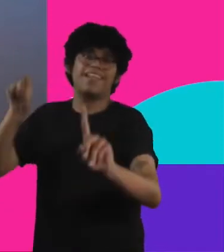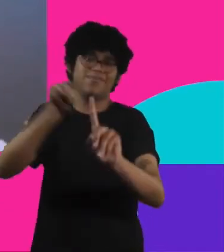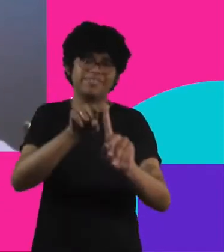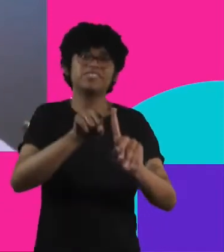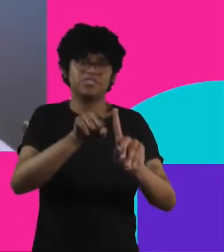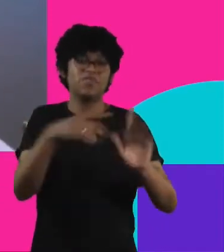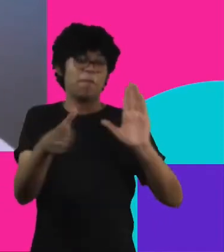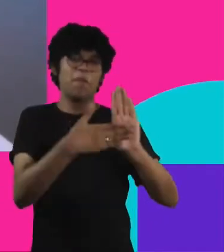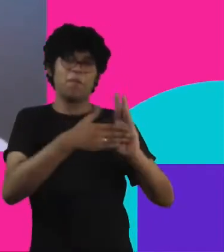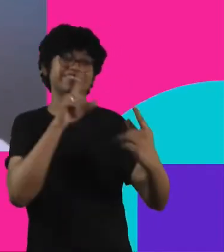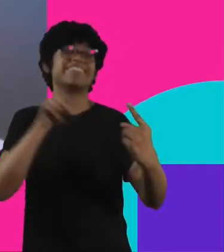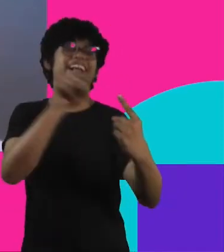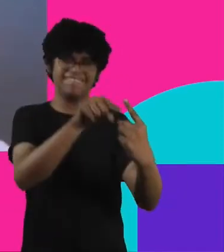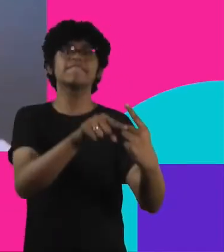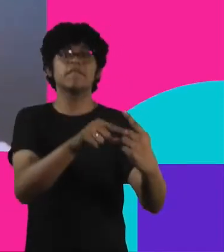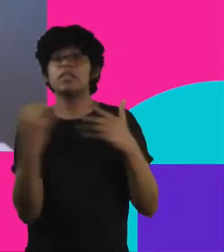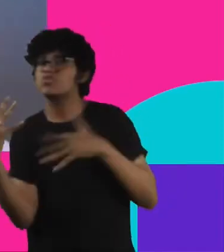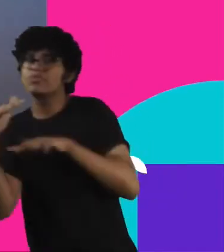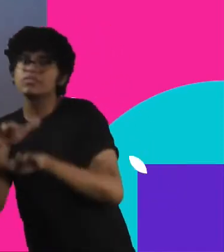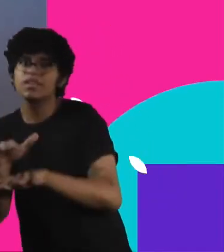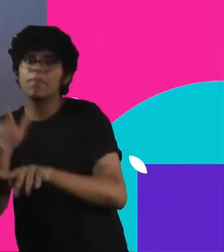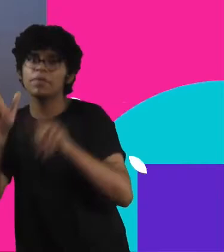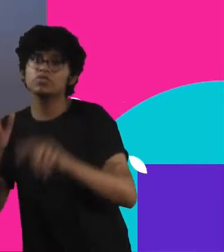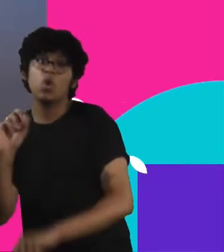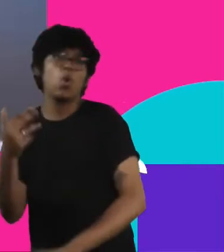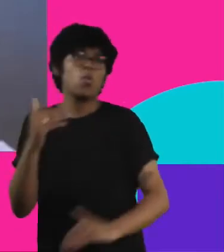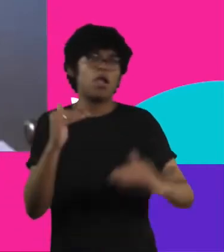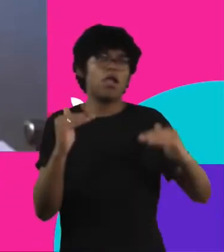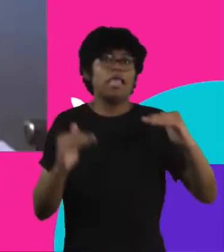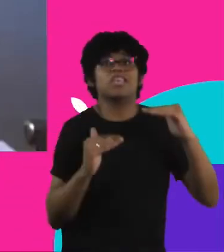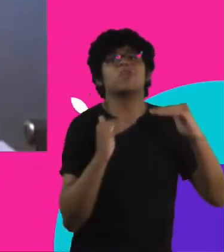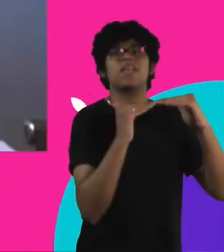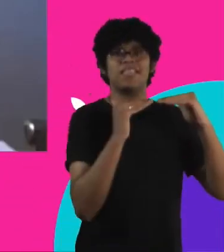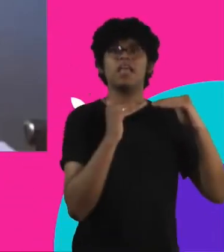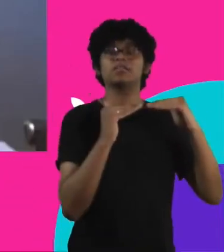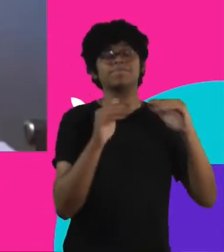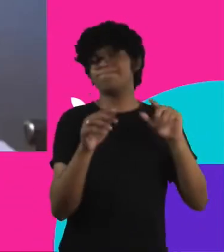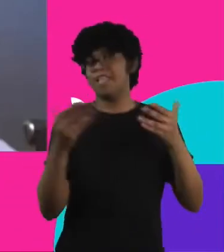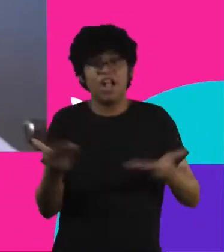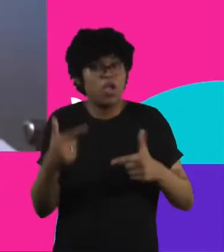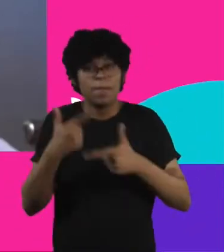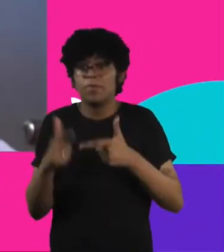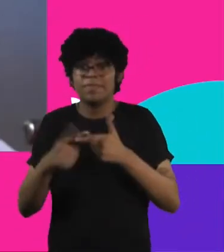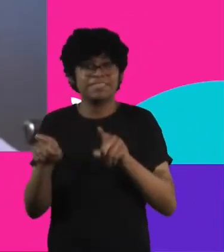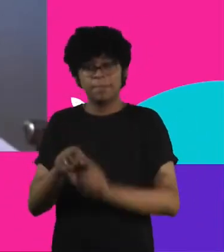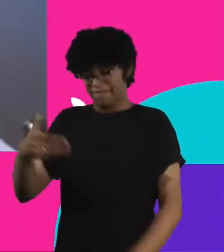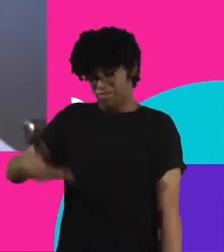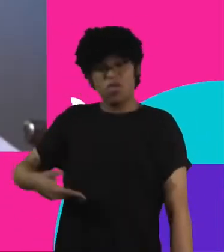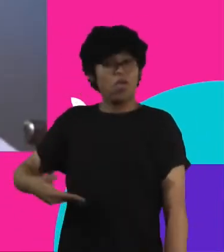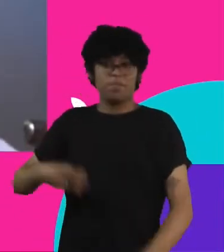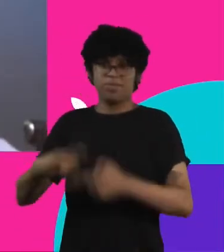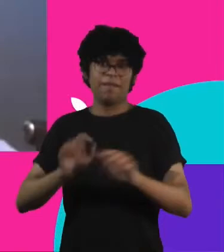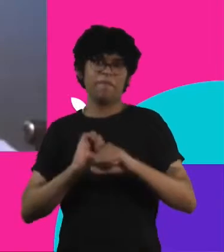sendo proposta, seja ela a inclusão das pessoas, a redução de desigualdades. Nós estamos com um problema enorme no nosso país da fome em função da